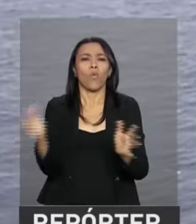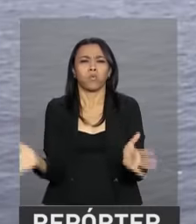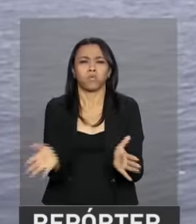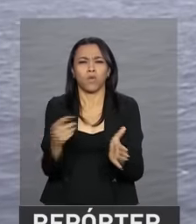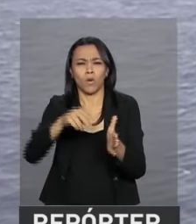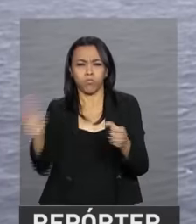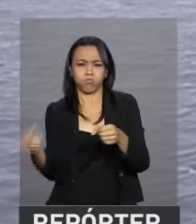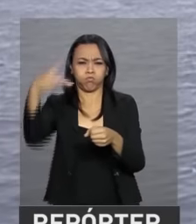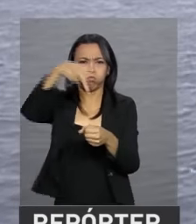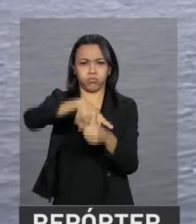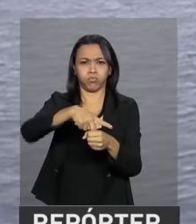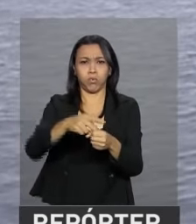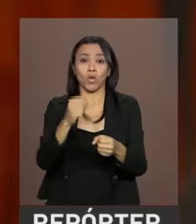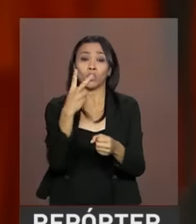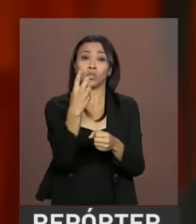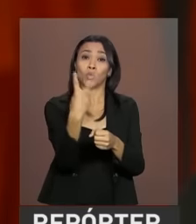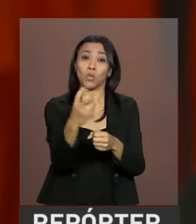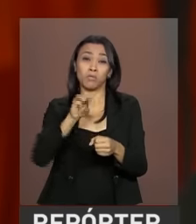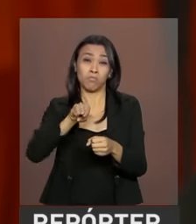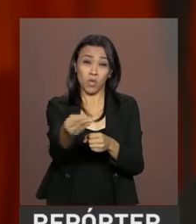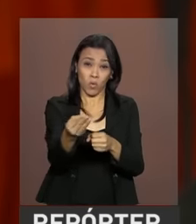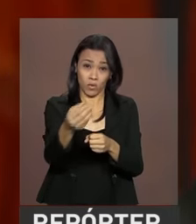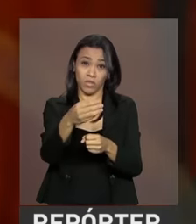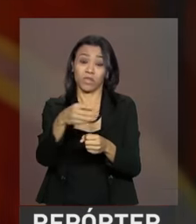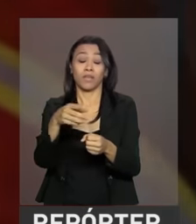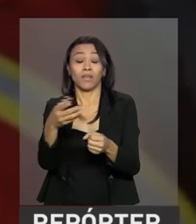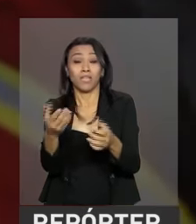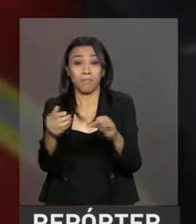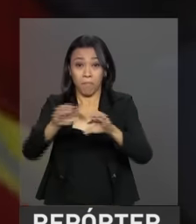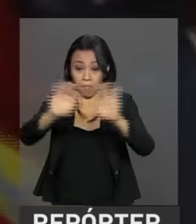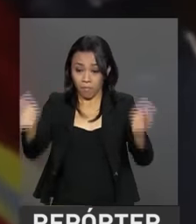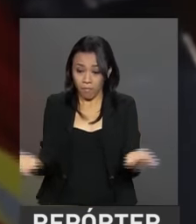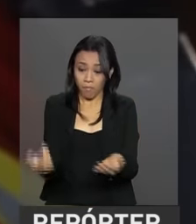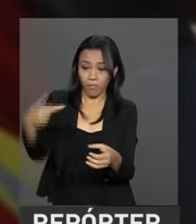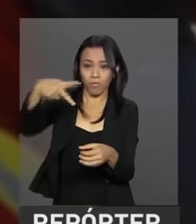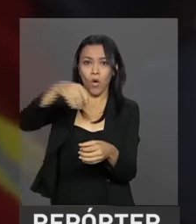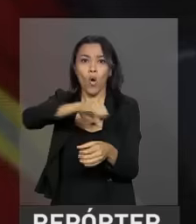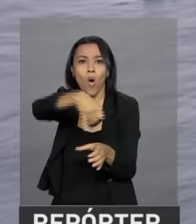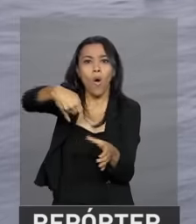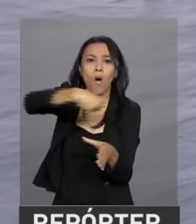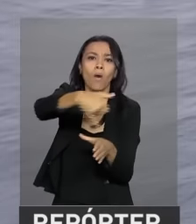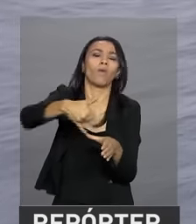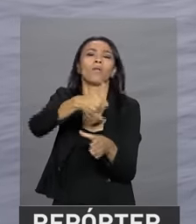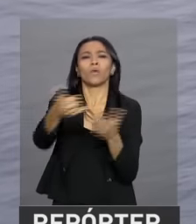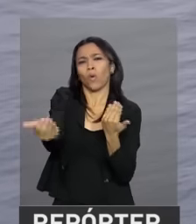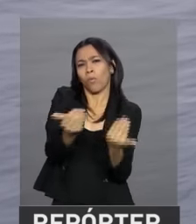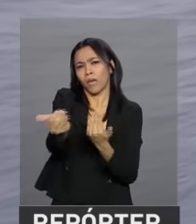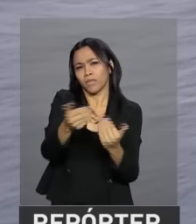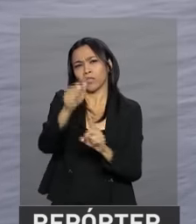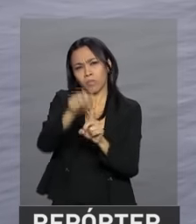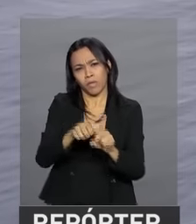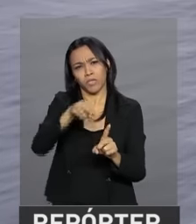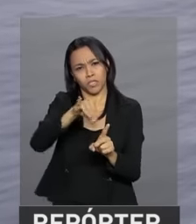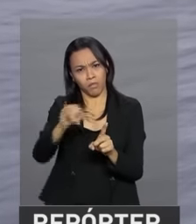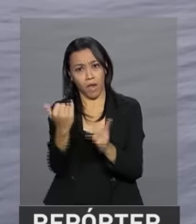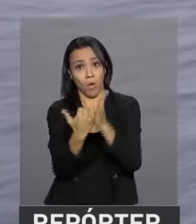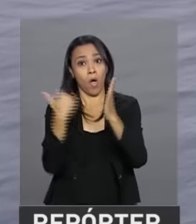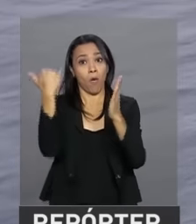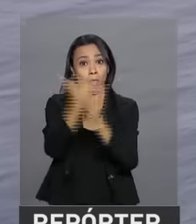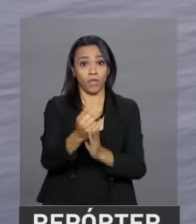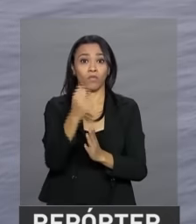milhões e 800 mil barris de óleo equivalente por dia. Em relação a maio de 2015, o aumento foi